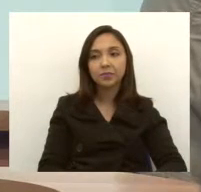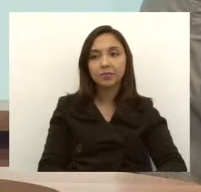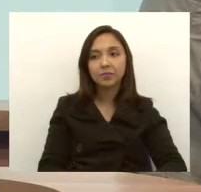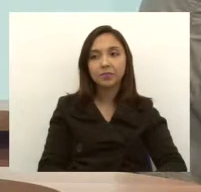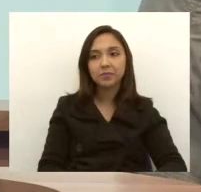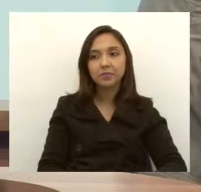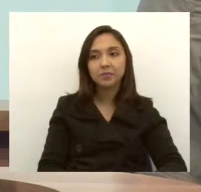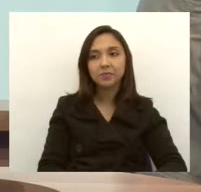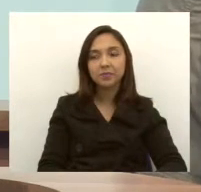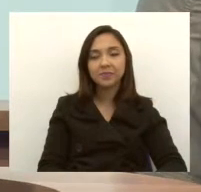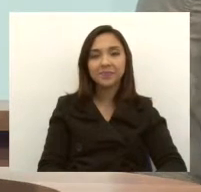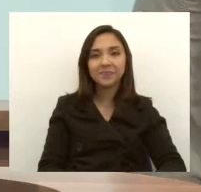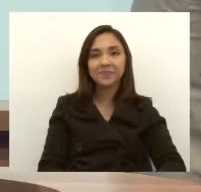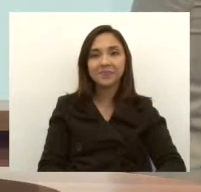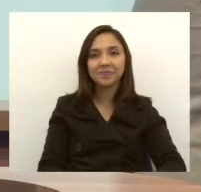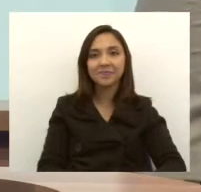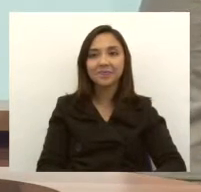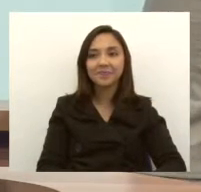vereador